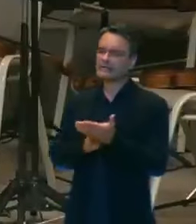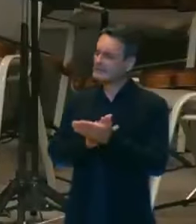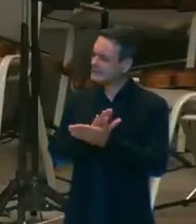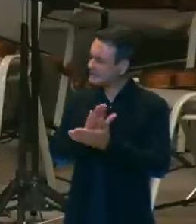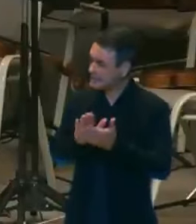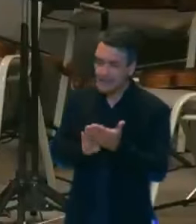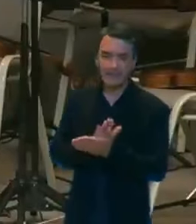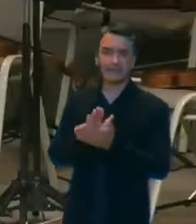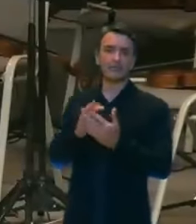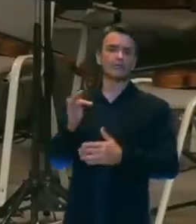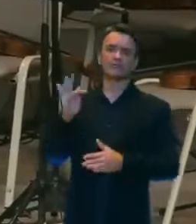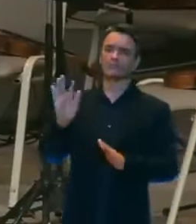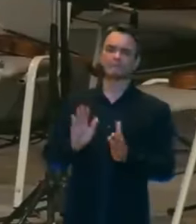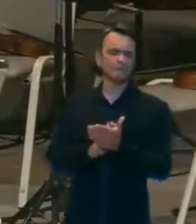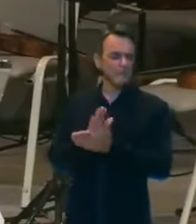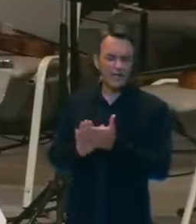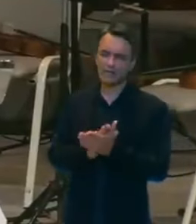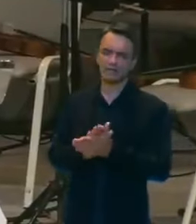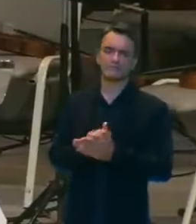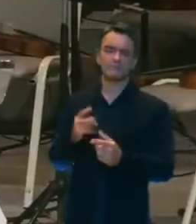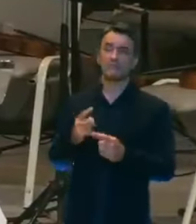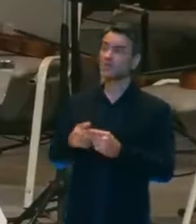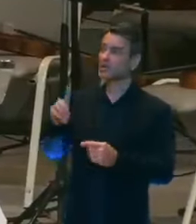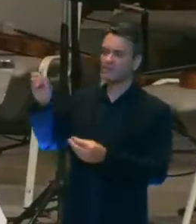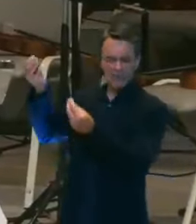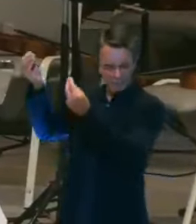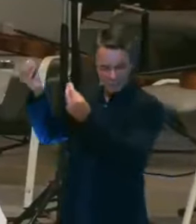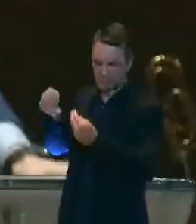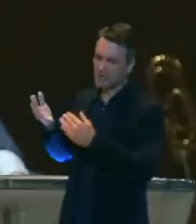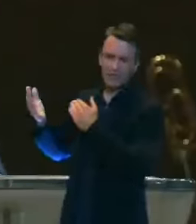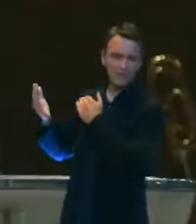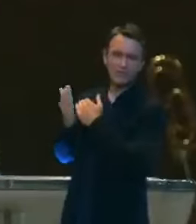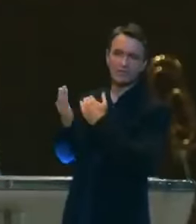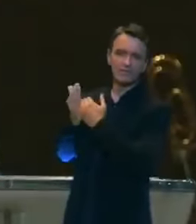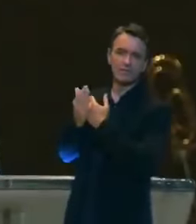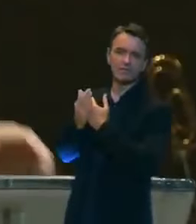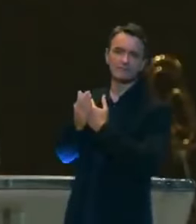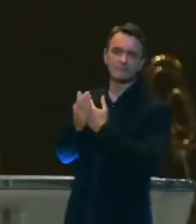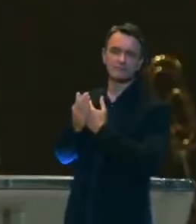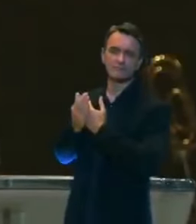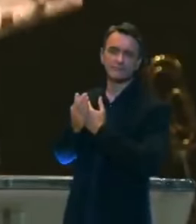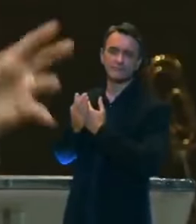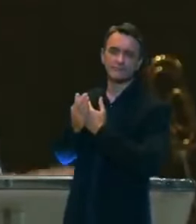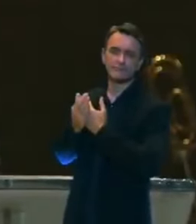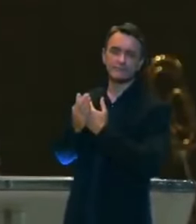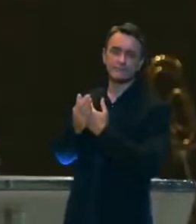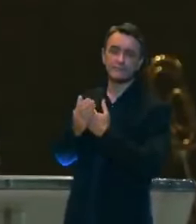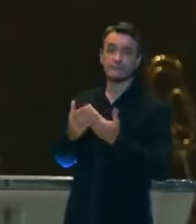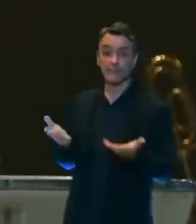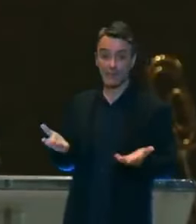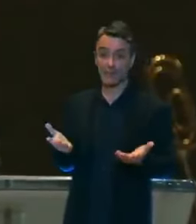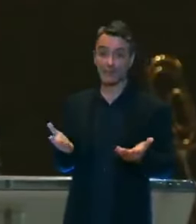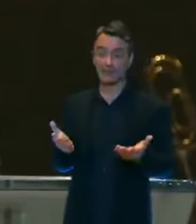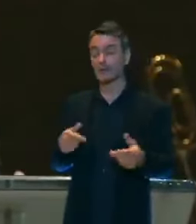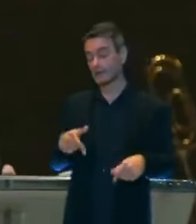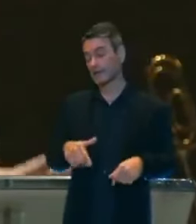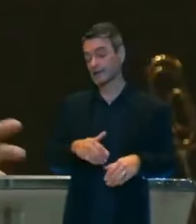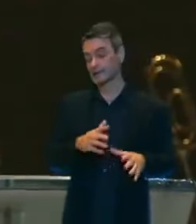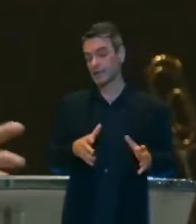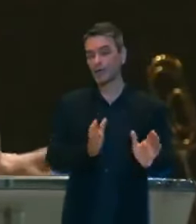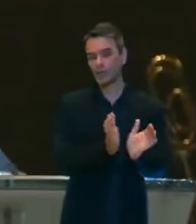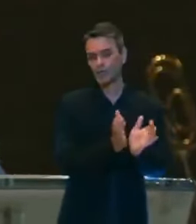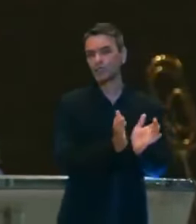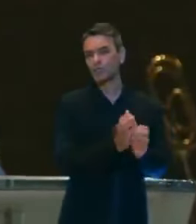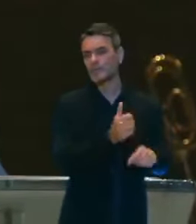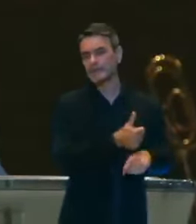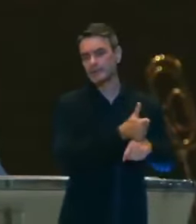nada. Toda provisão ele vai derramar. E quem faz parte da diretoria da igreja,